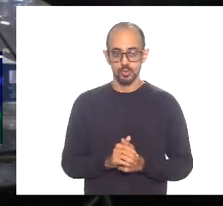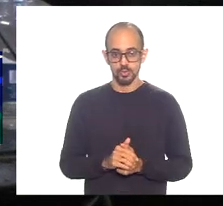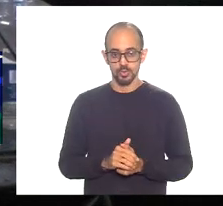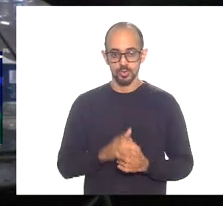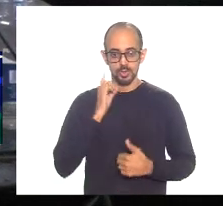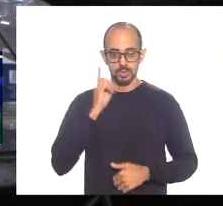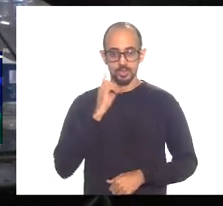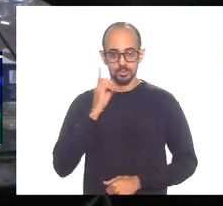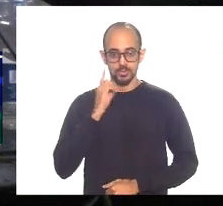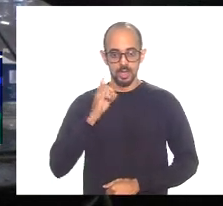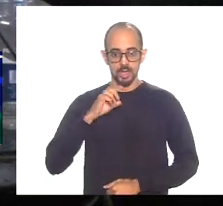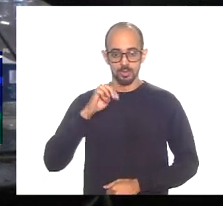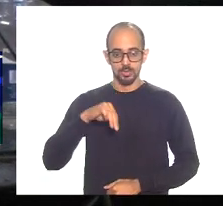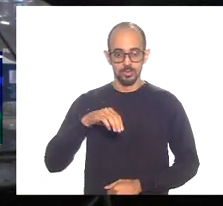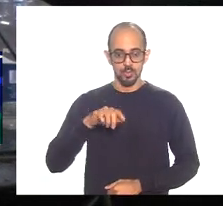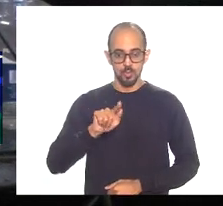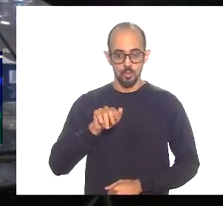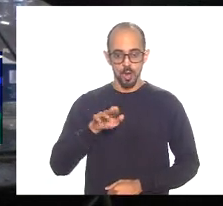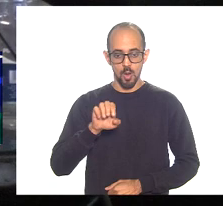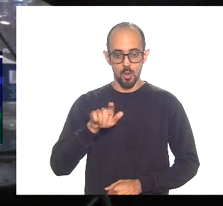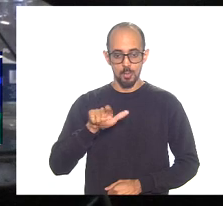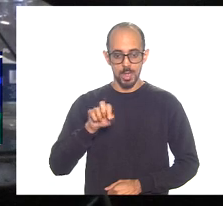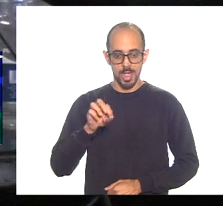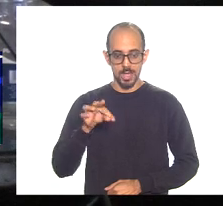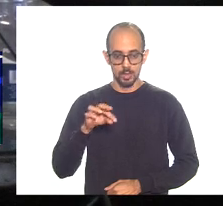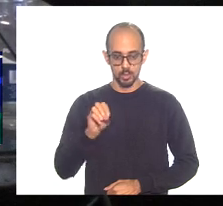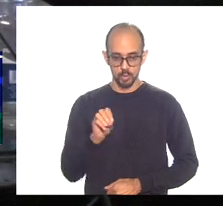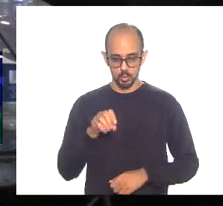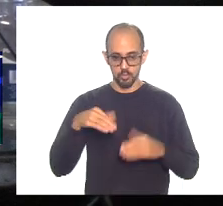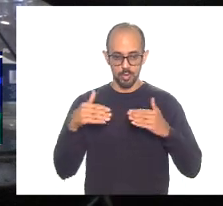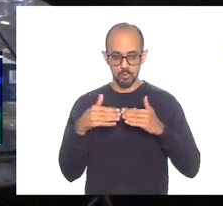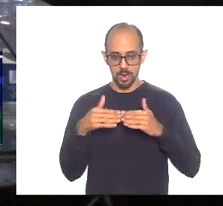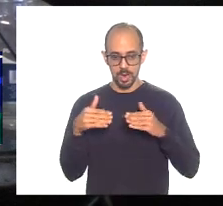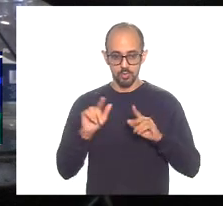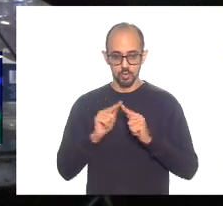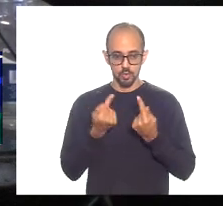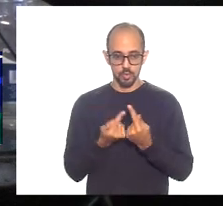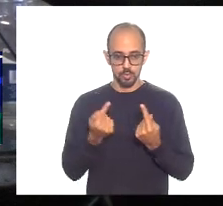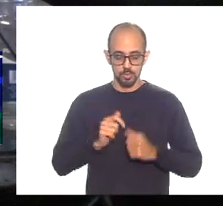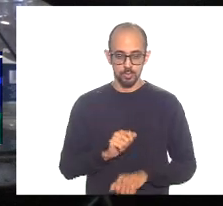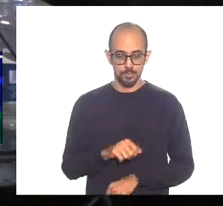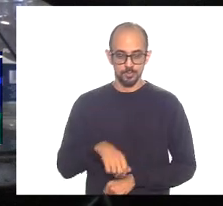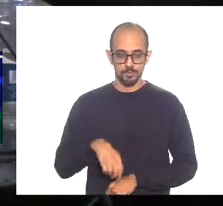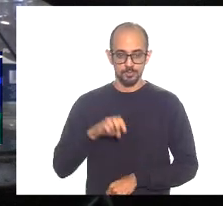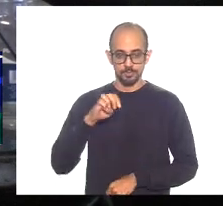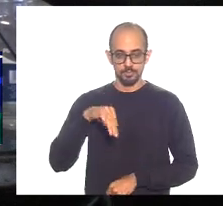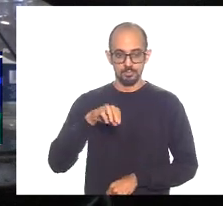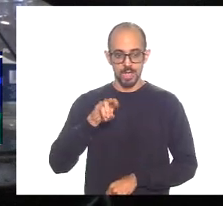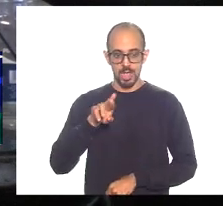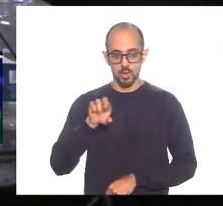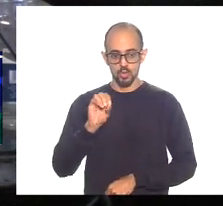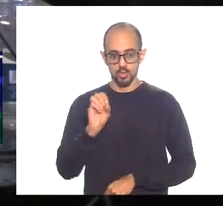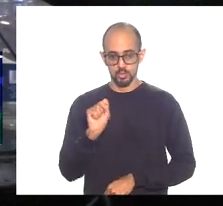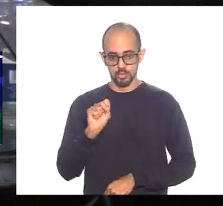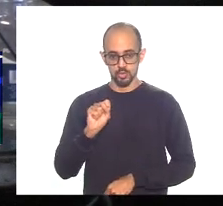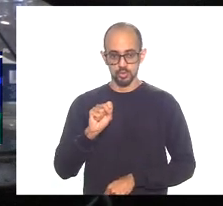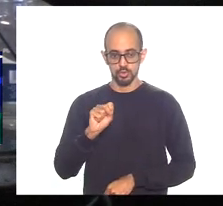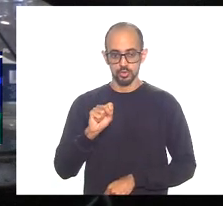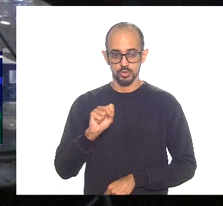Deputado Marcio Roberto favorável no grupo Deputado Marcos Abrahão